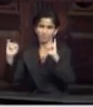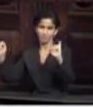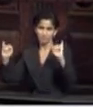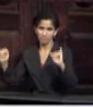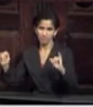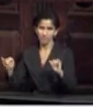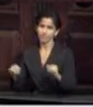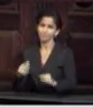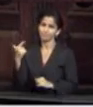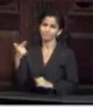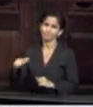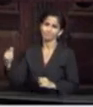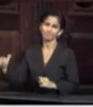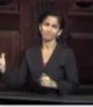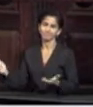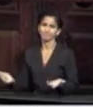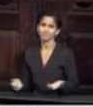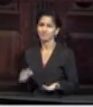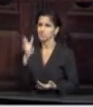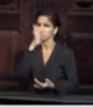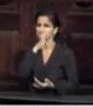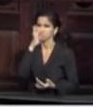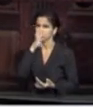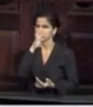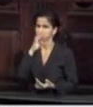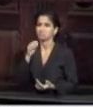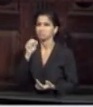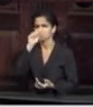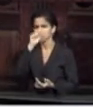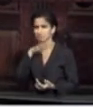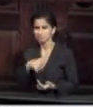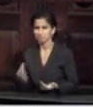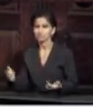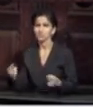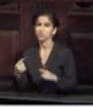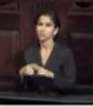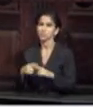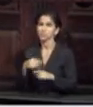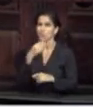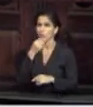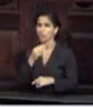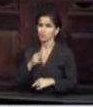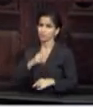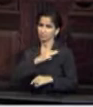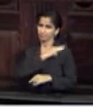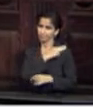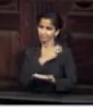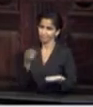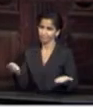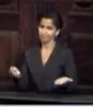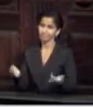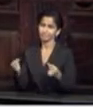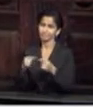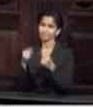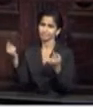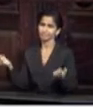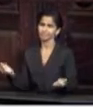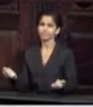ser feita quanto ao absurdo que é a nomeação de Moreira Franco para ministério. Moreira Franco